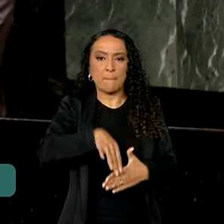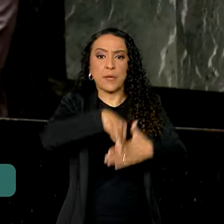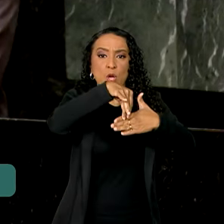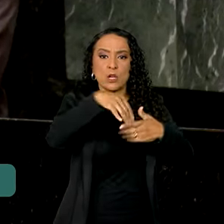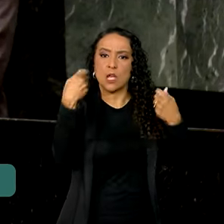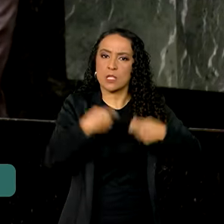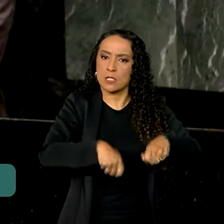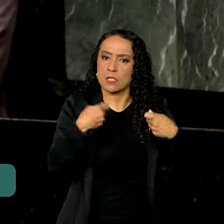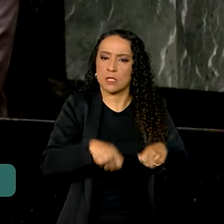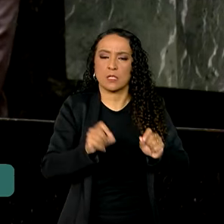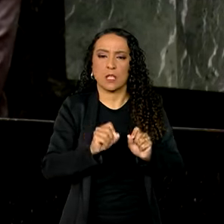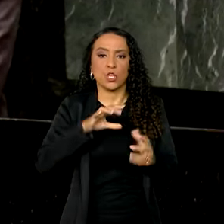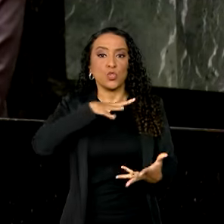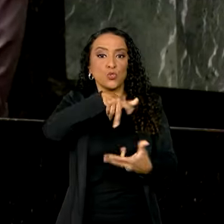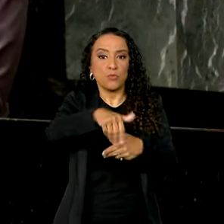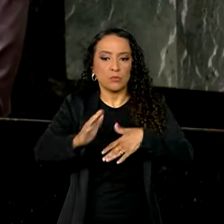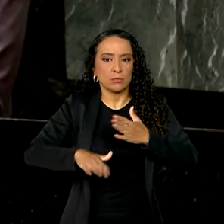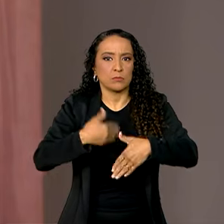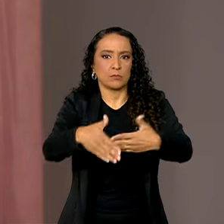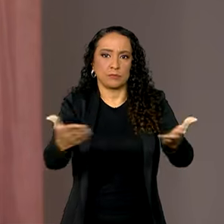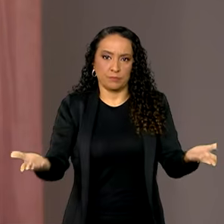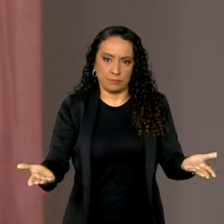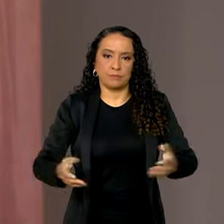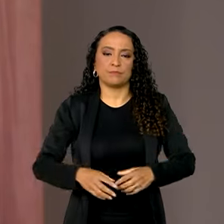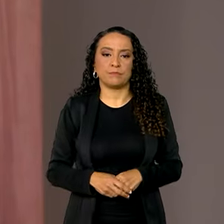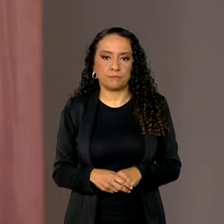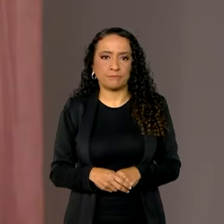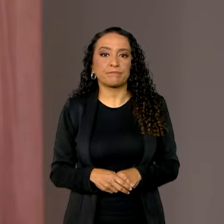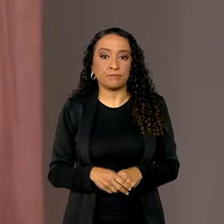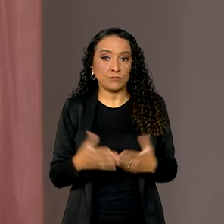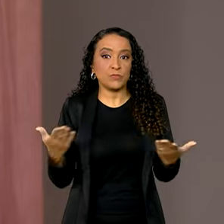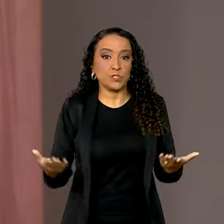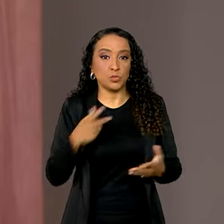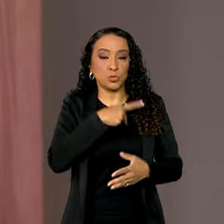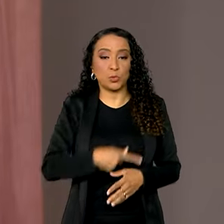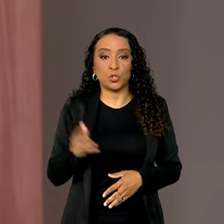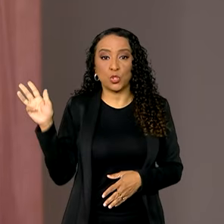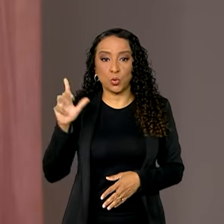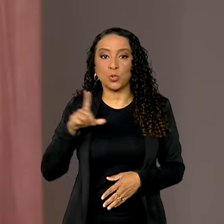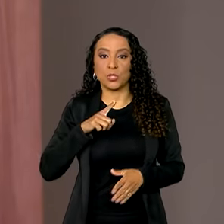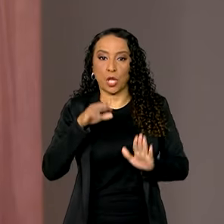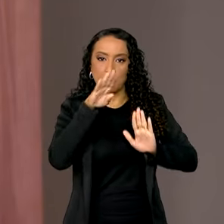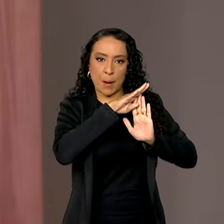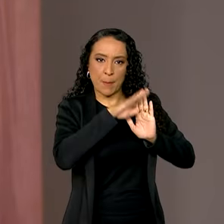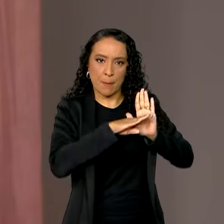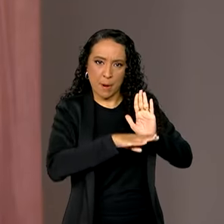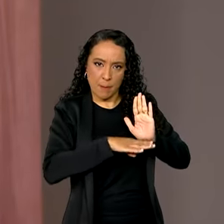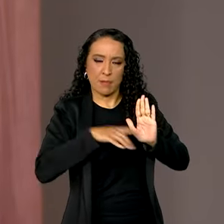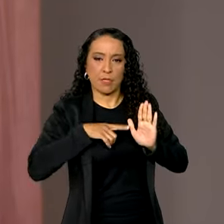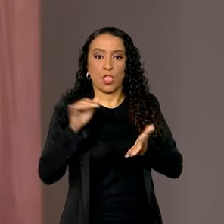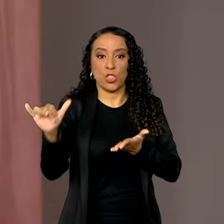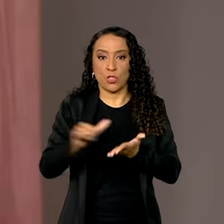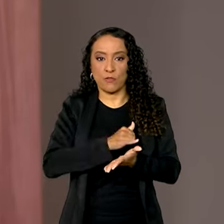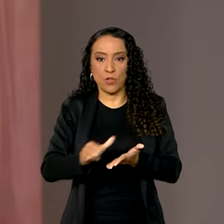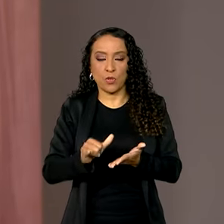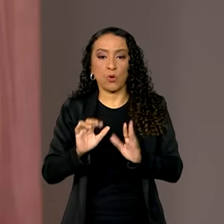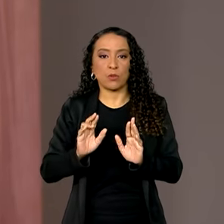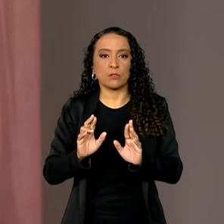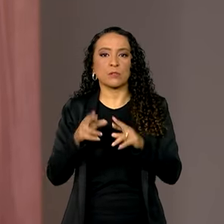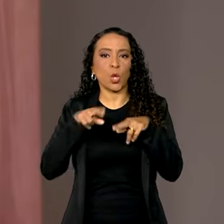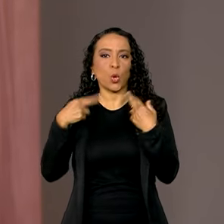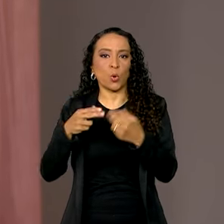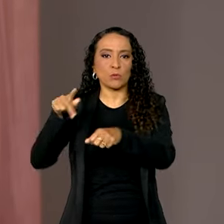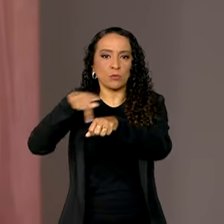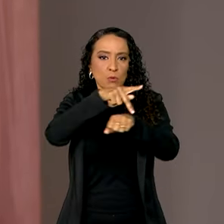e a necessidade do mundo em desenvolvimento. É, e hoje o presidente Lula tem compromissos em Nova York com